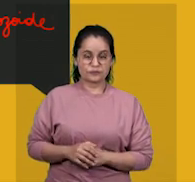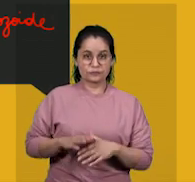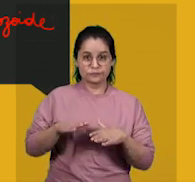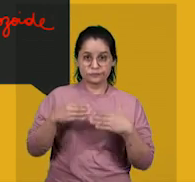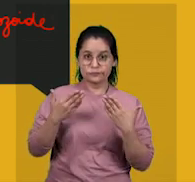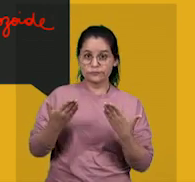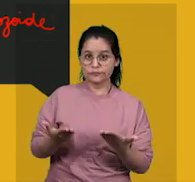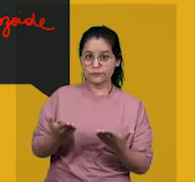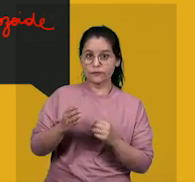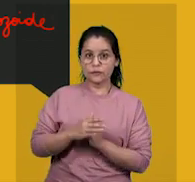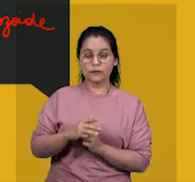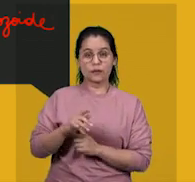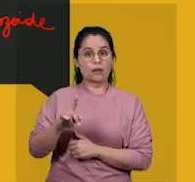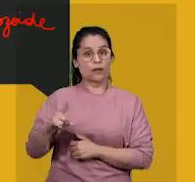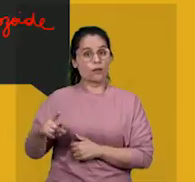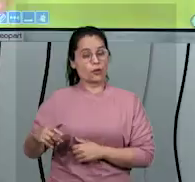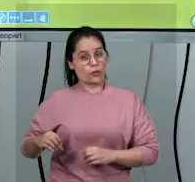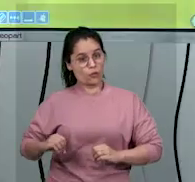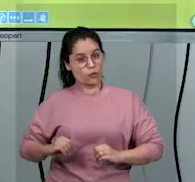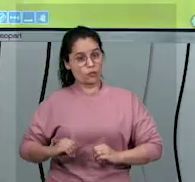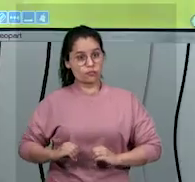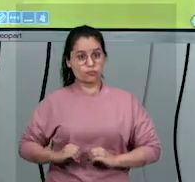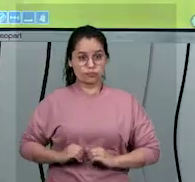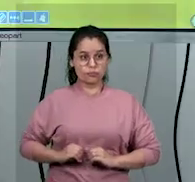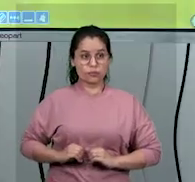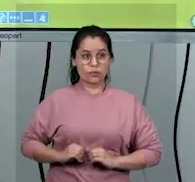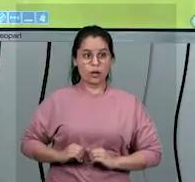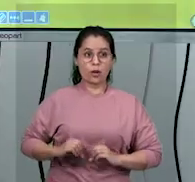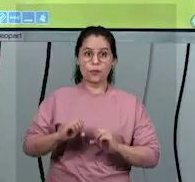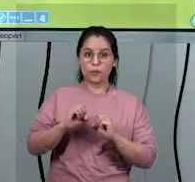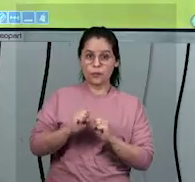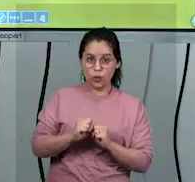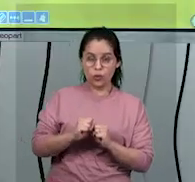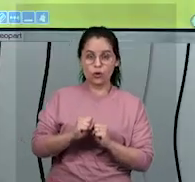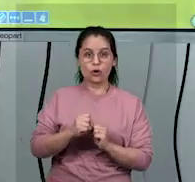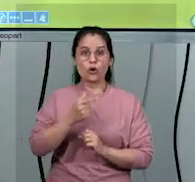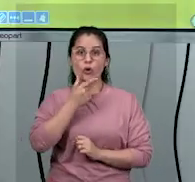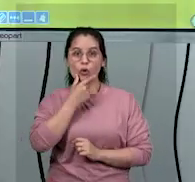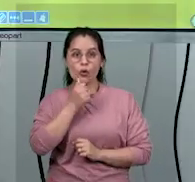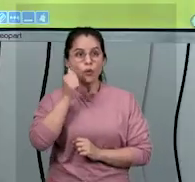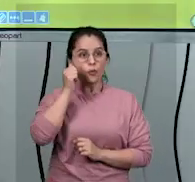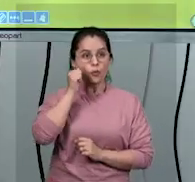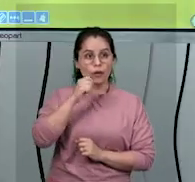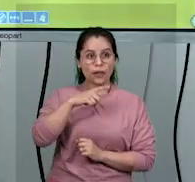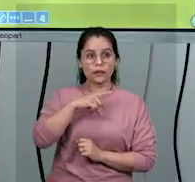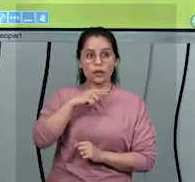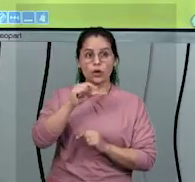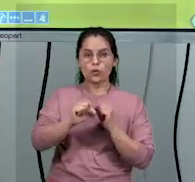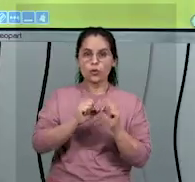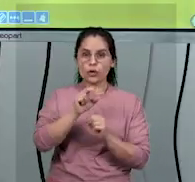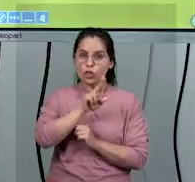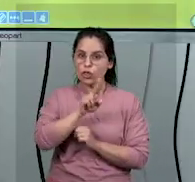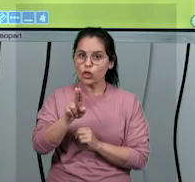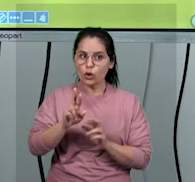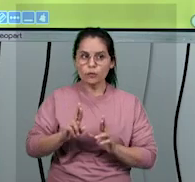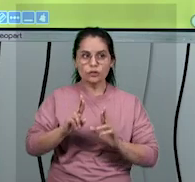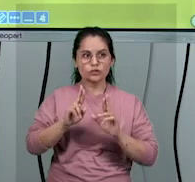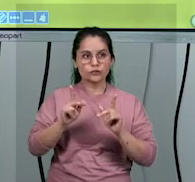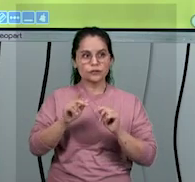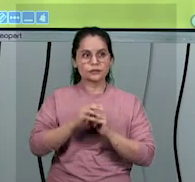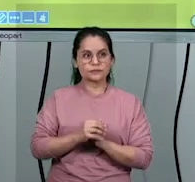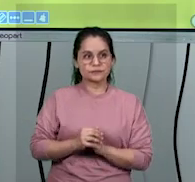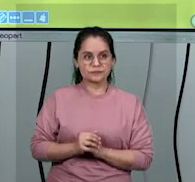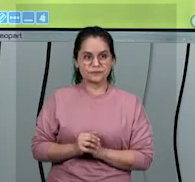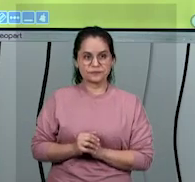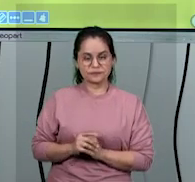Então, gameta se refere à célula reprodutora tanto masculina quanto feminina. Mas nós temos, né, nomes diferentes. Essa aqui